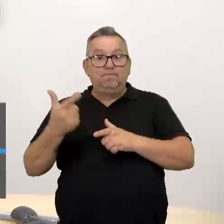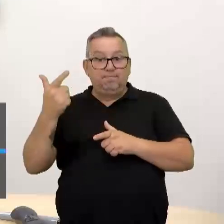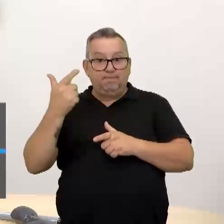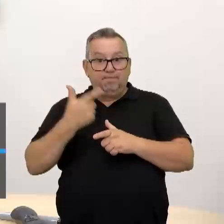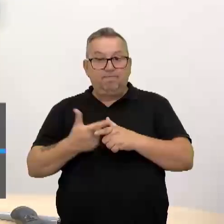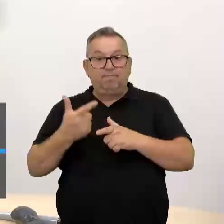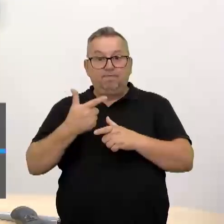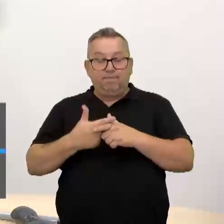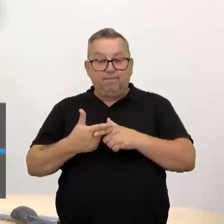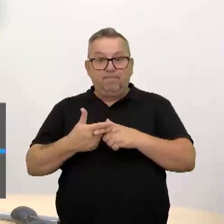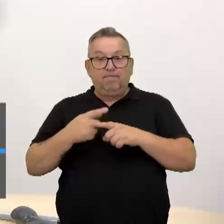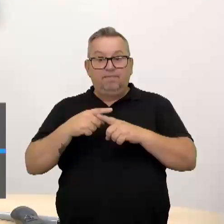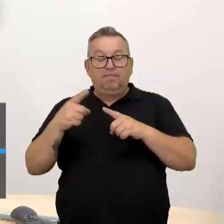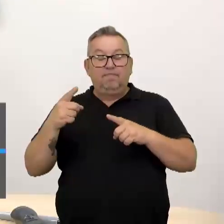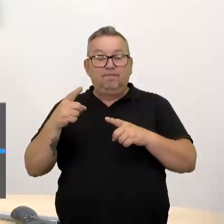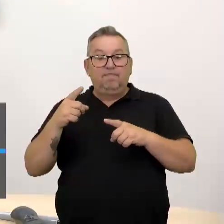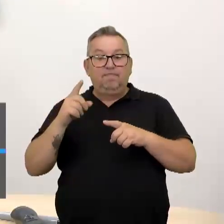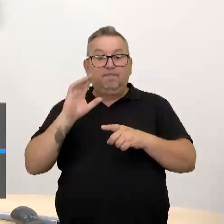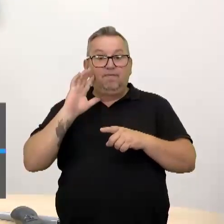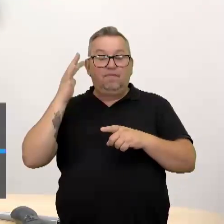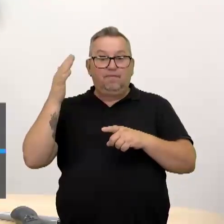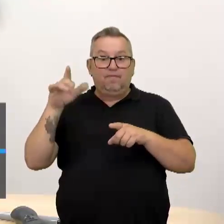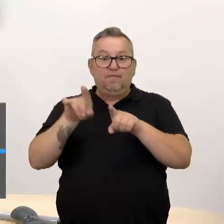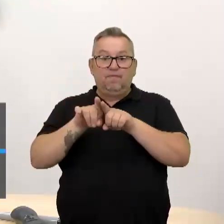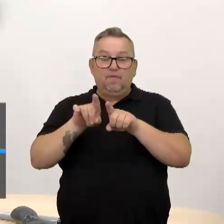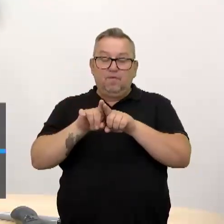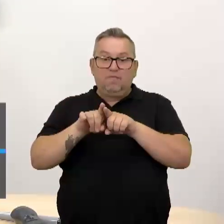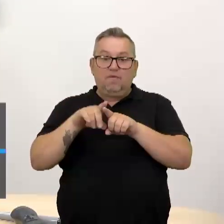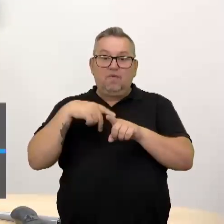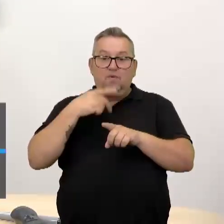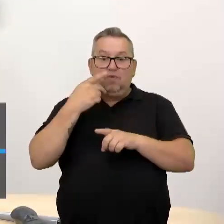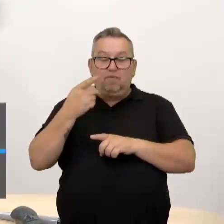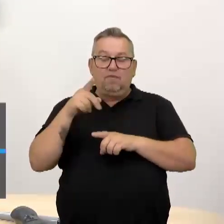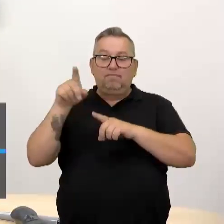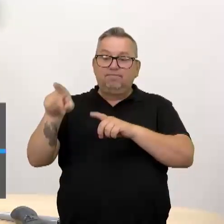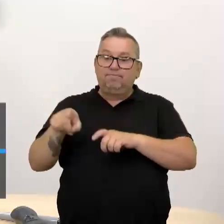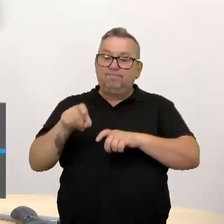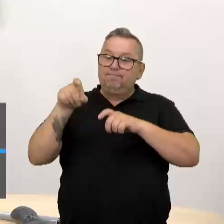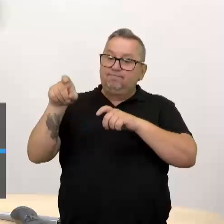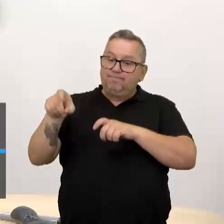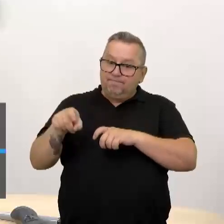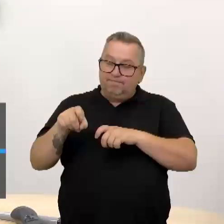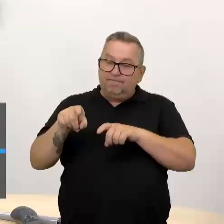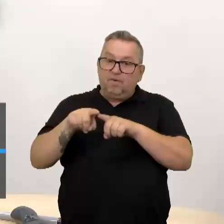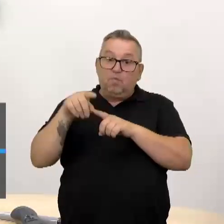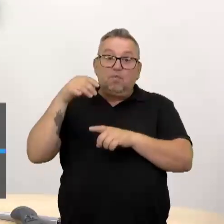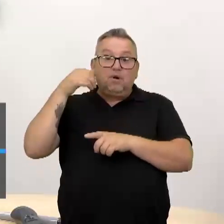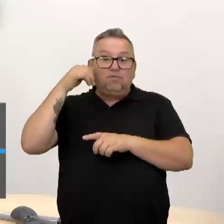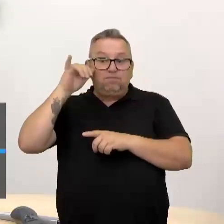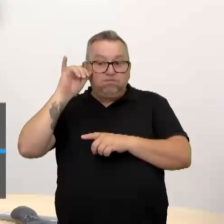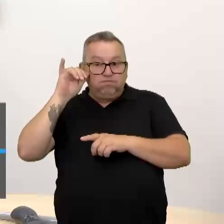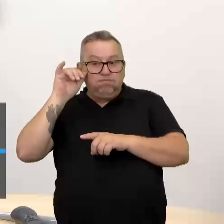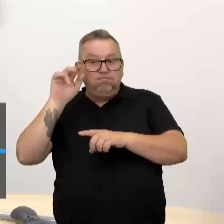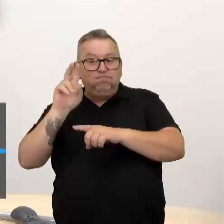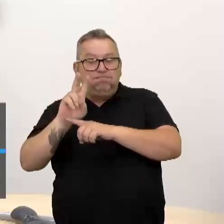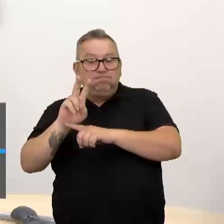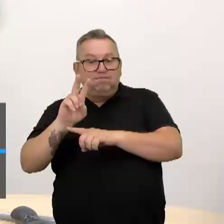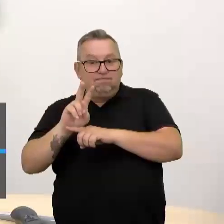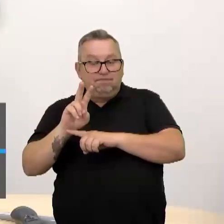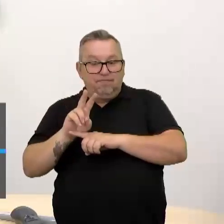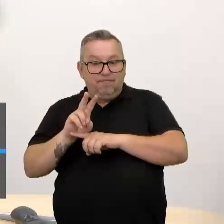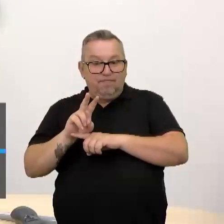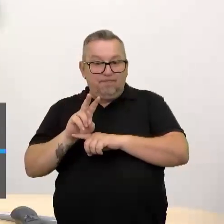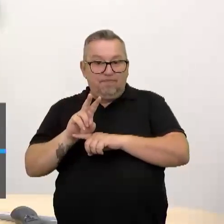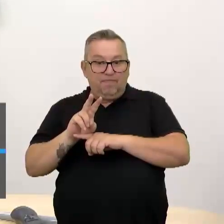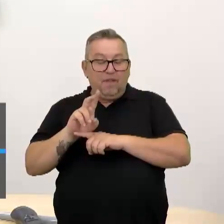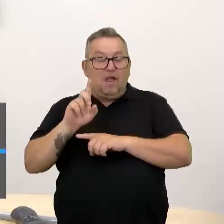problemas antrópicos, né, que acontecem muito, principalmente quando a gente fala em agricultura e pecuária, né? Então a introdução aí da manutenção do